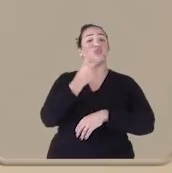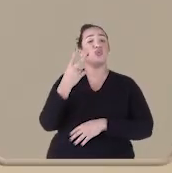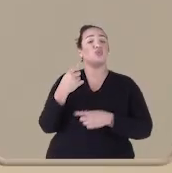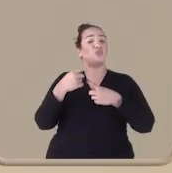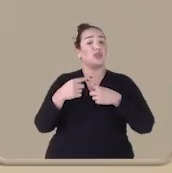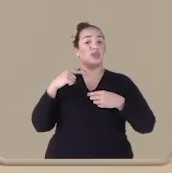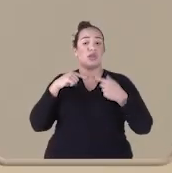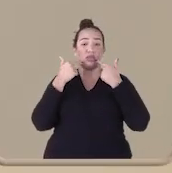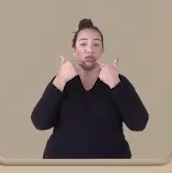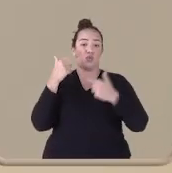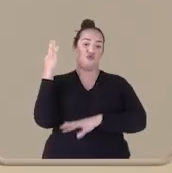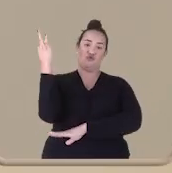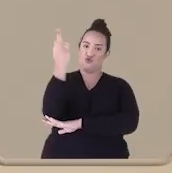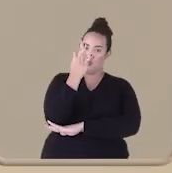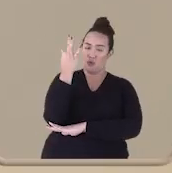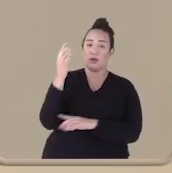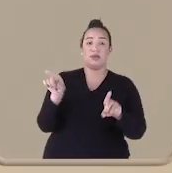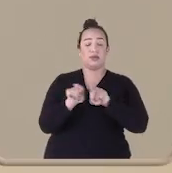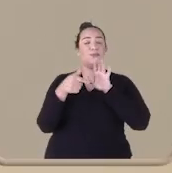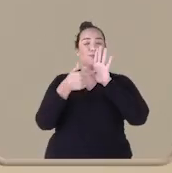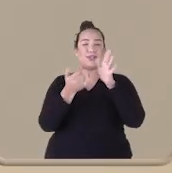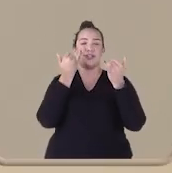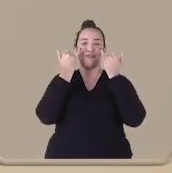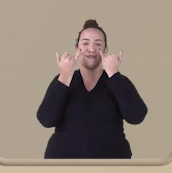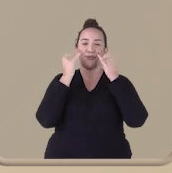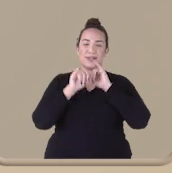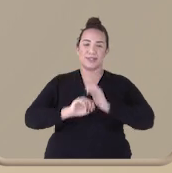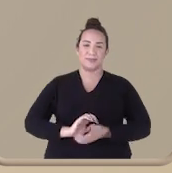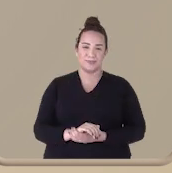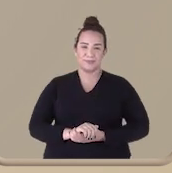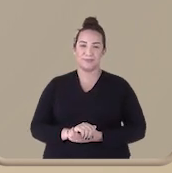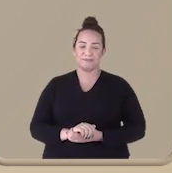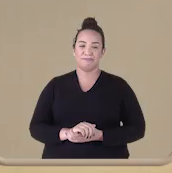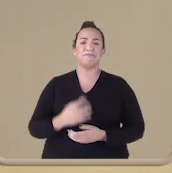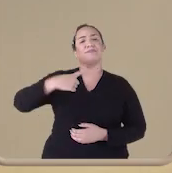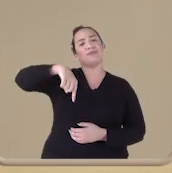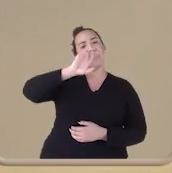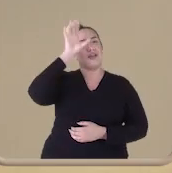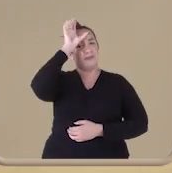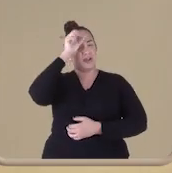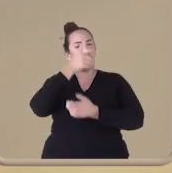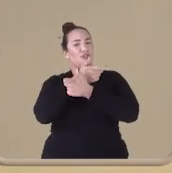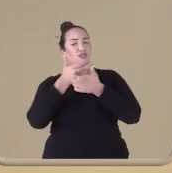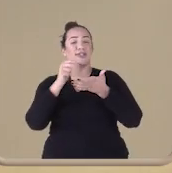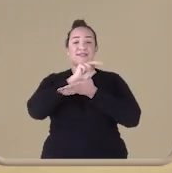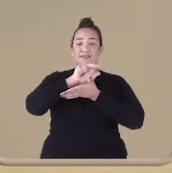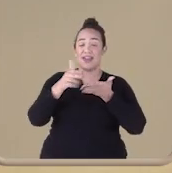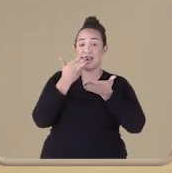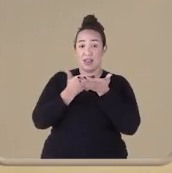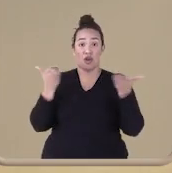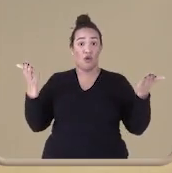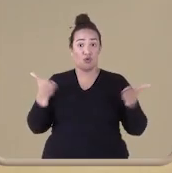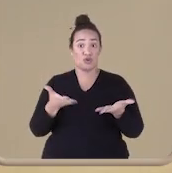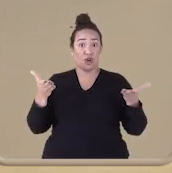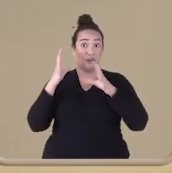Texto, já que possui uma linguagem mais formal e traz uma informação. Aprendemos muito na aula de hoje, não é